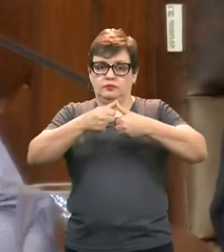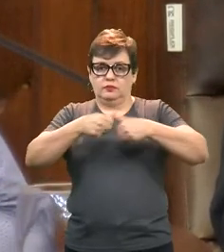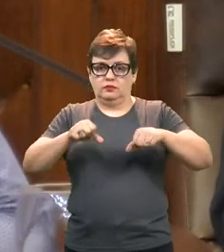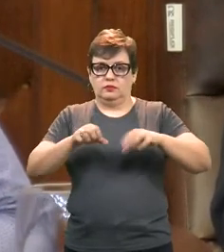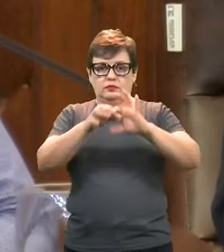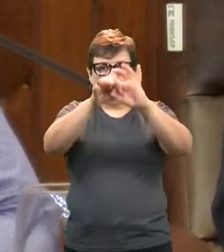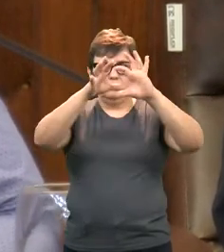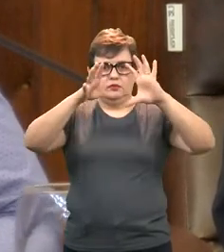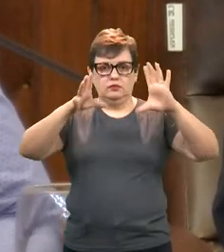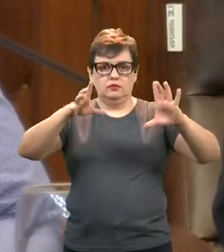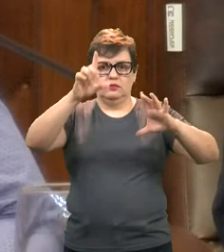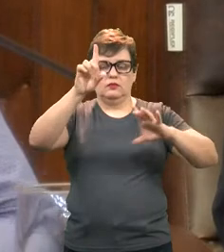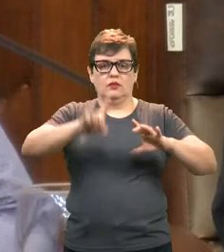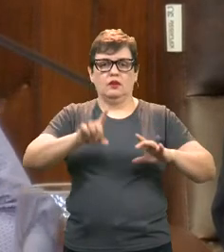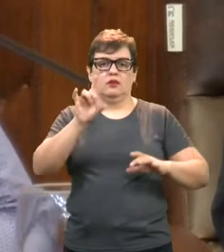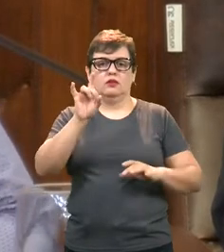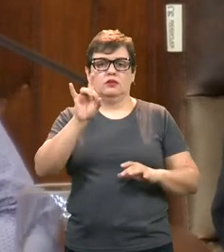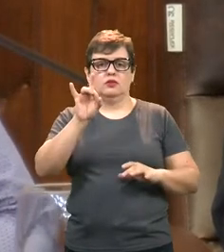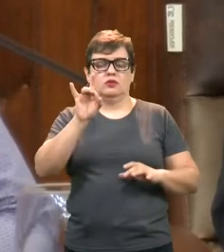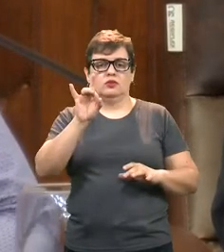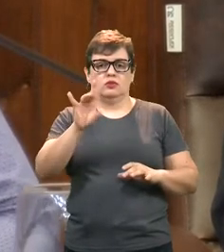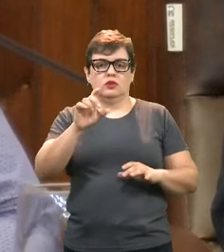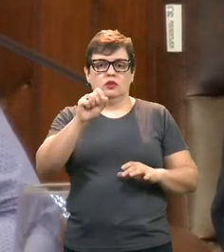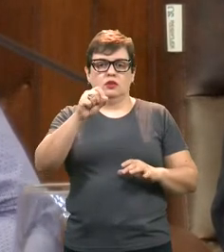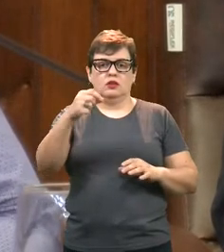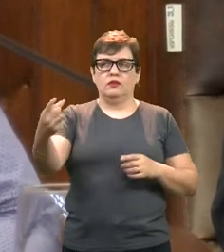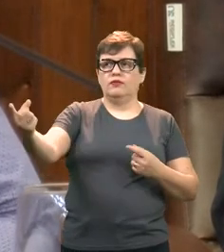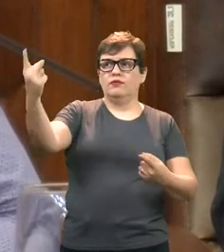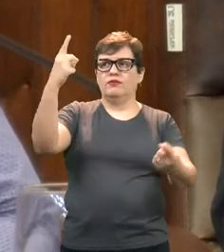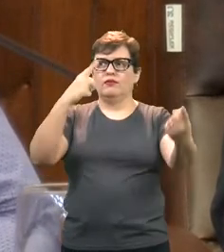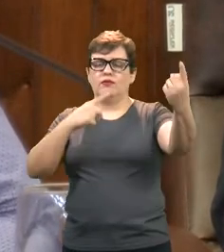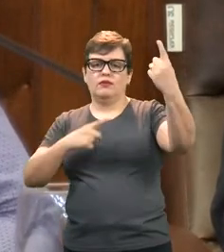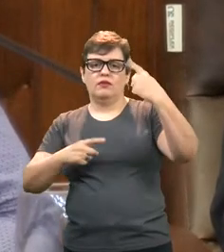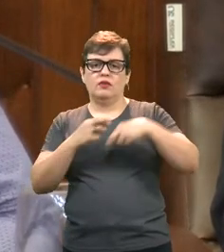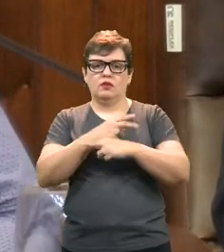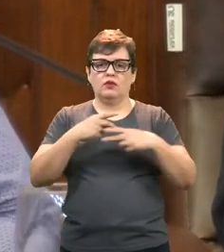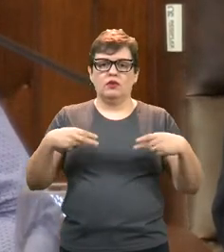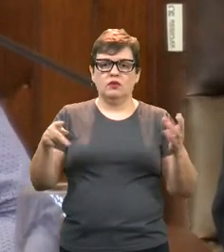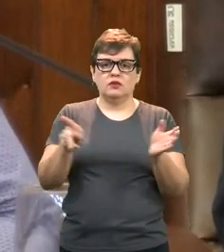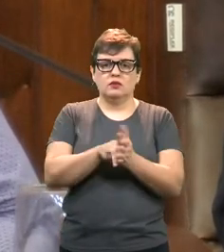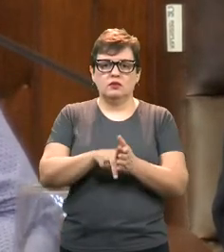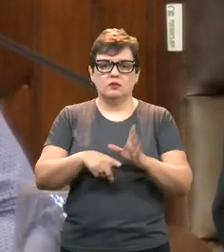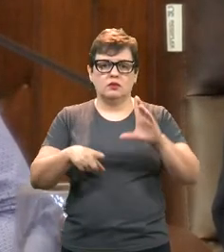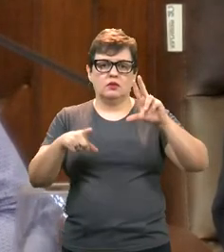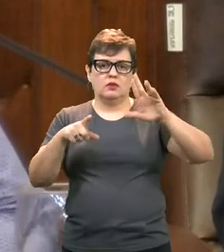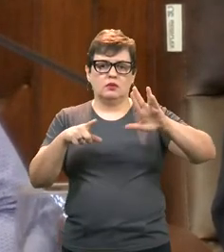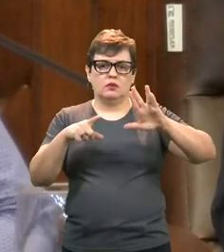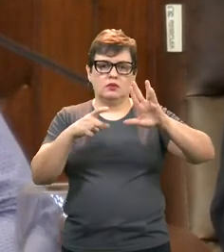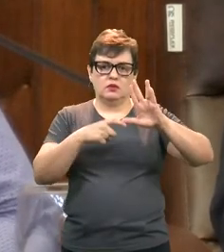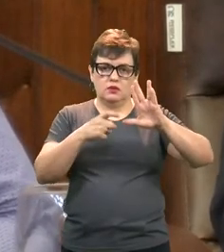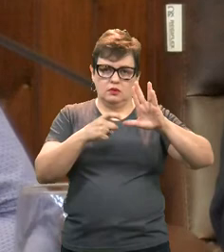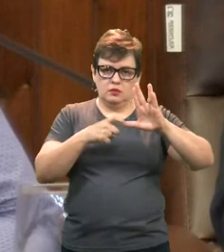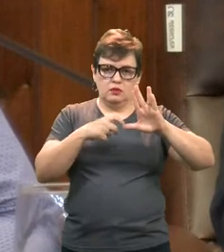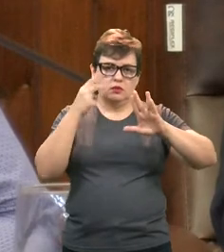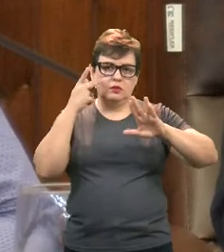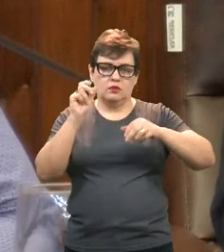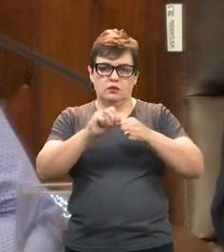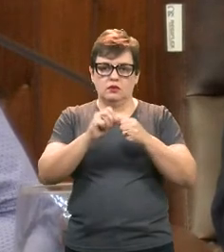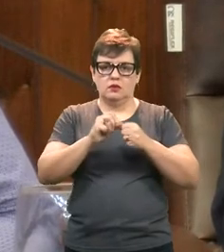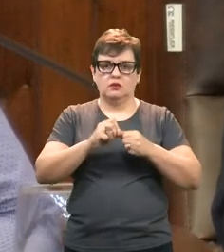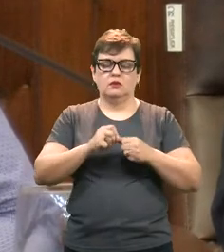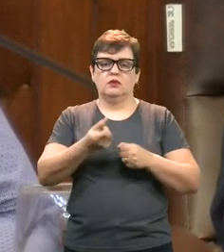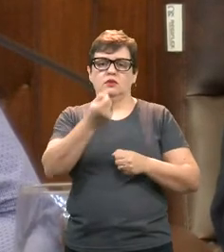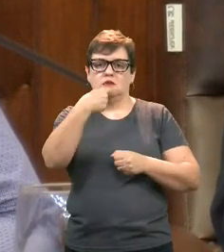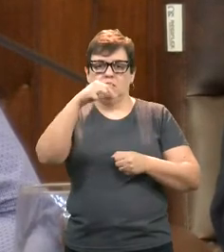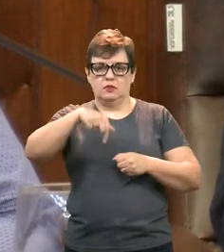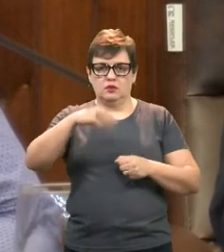permitido é somente que sejam importados componentes da maconha para produzir os remédios no Brasil, favorecendo as